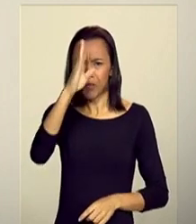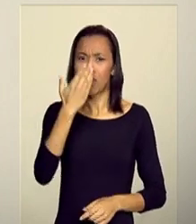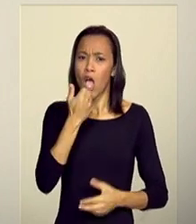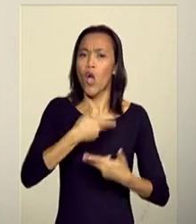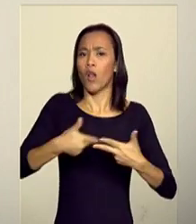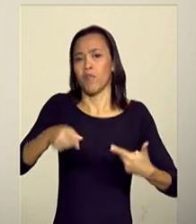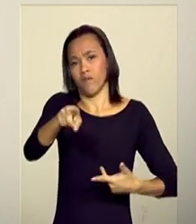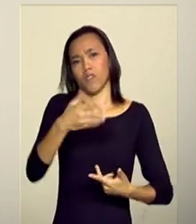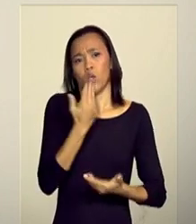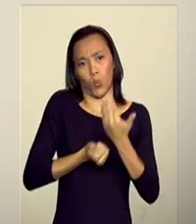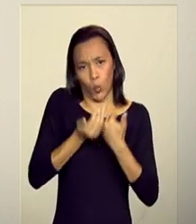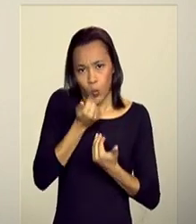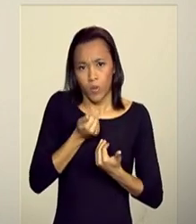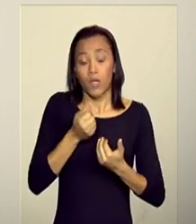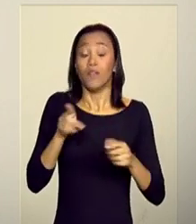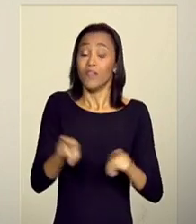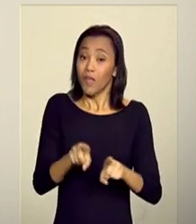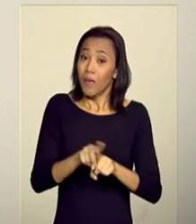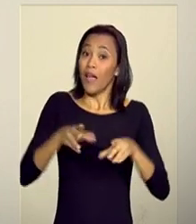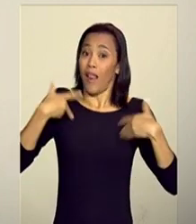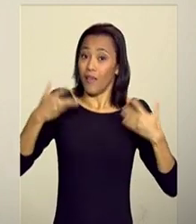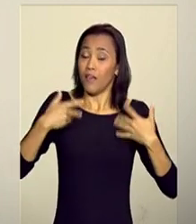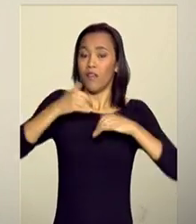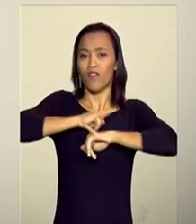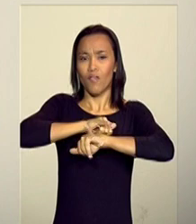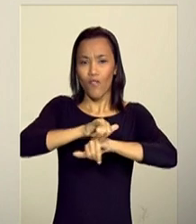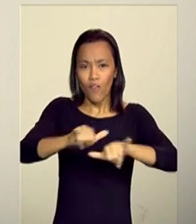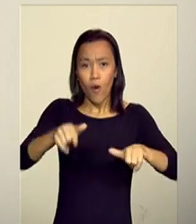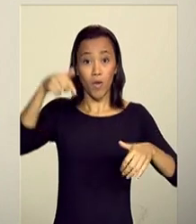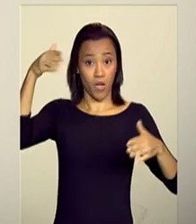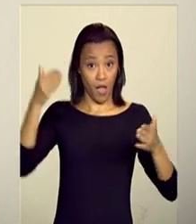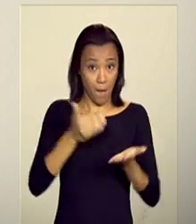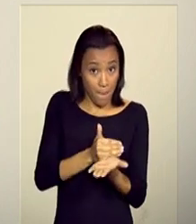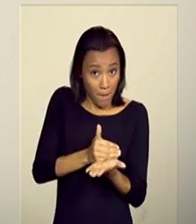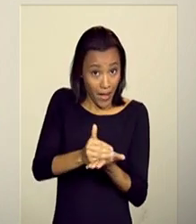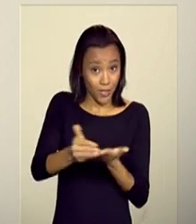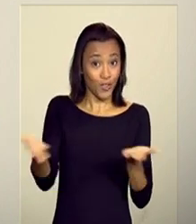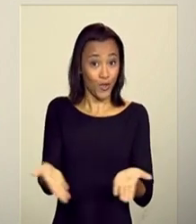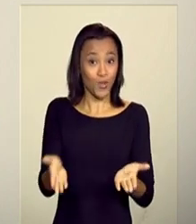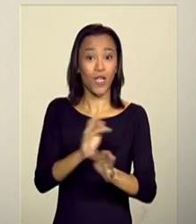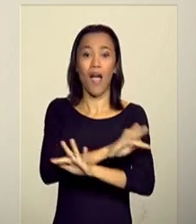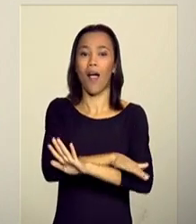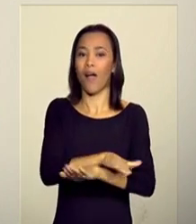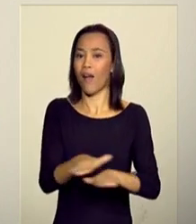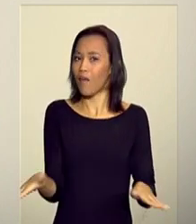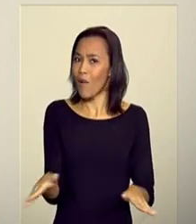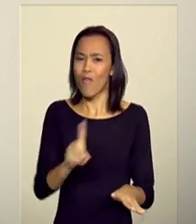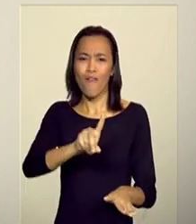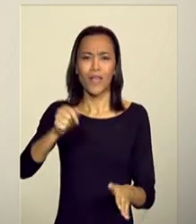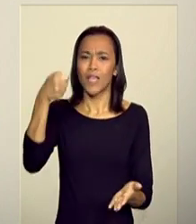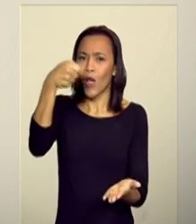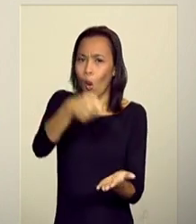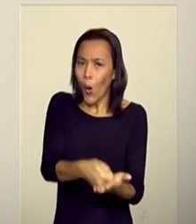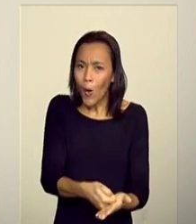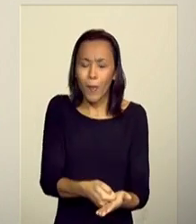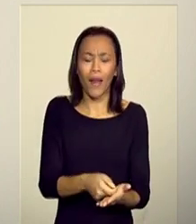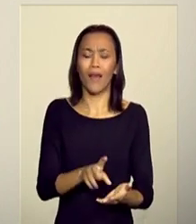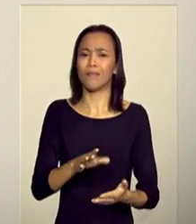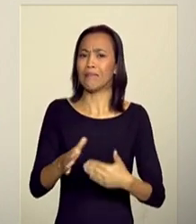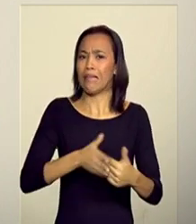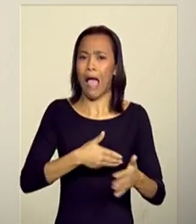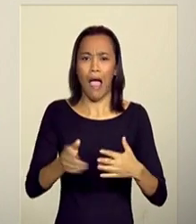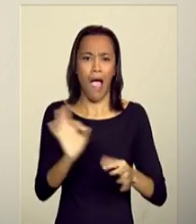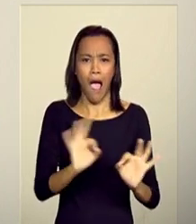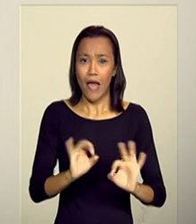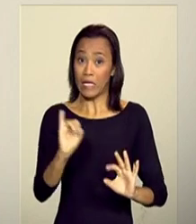que você consumia com muita alegria informo que a partir de hoje e só acabou não será cobrado mas